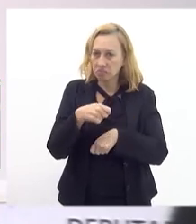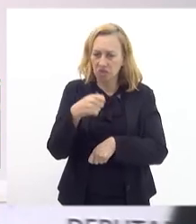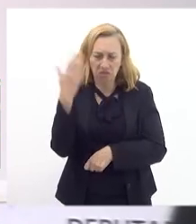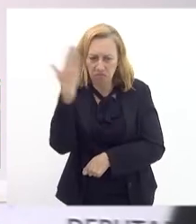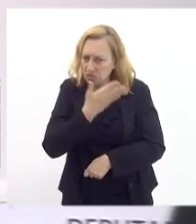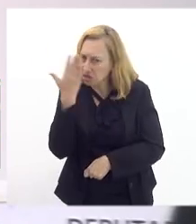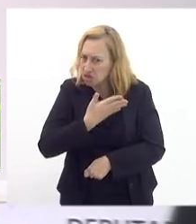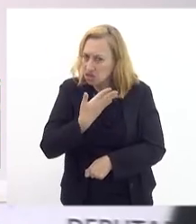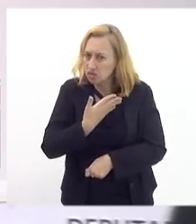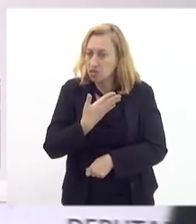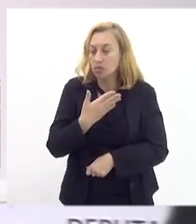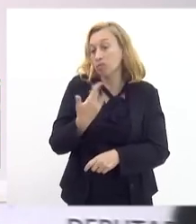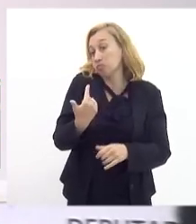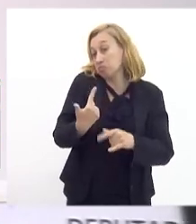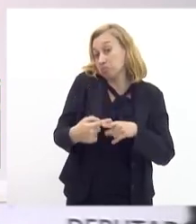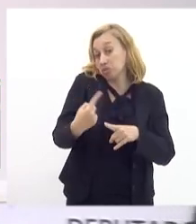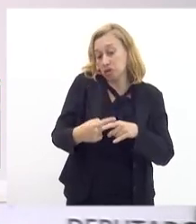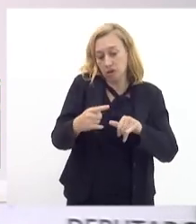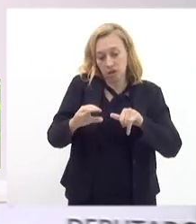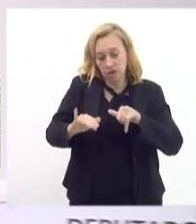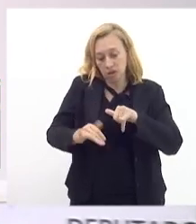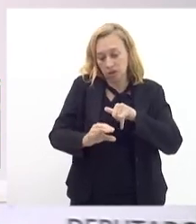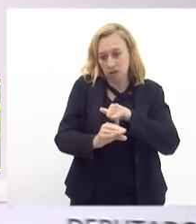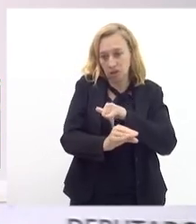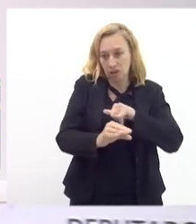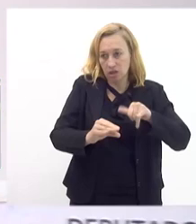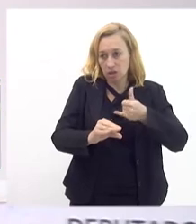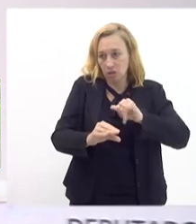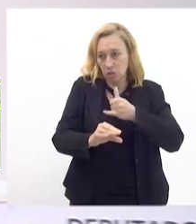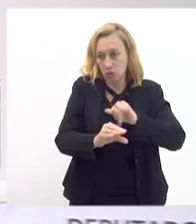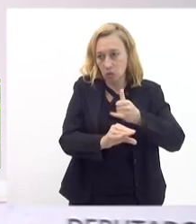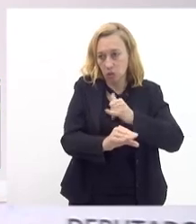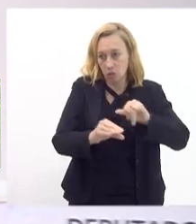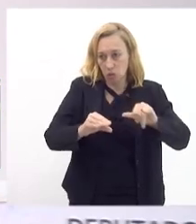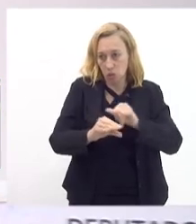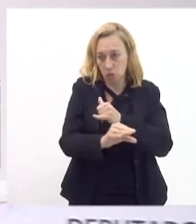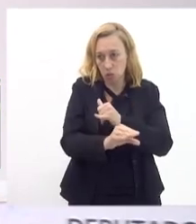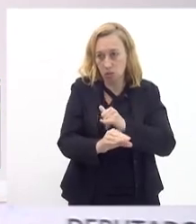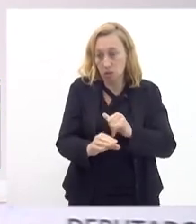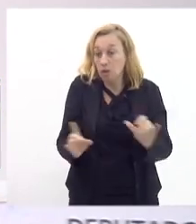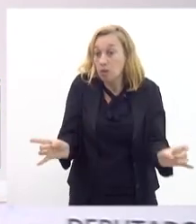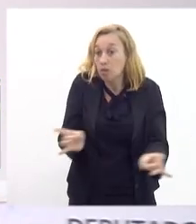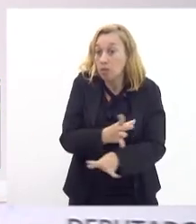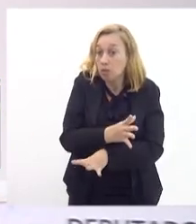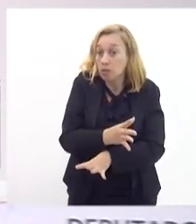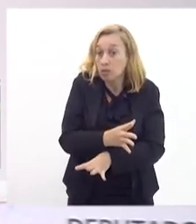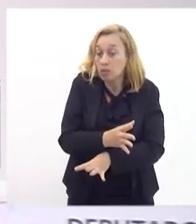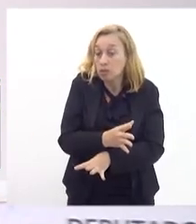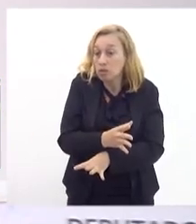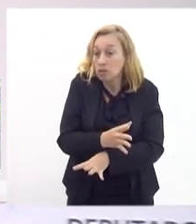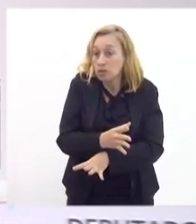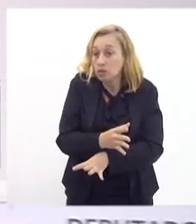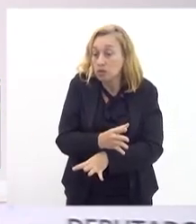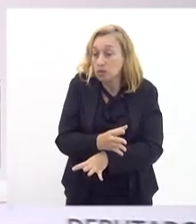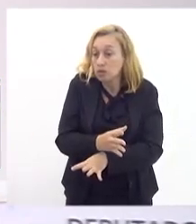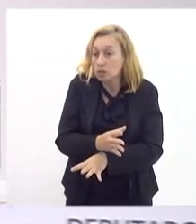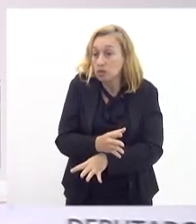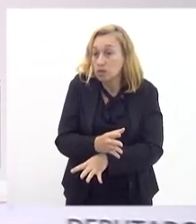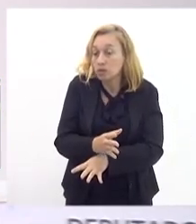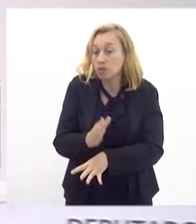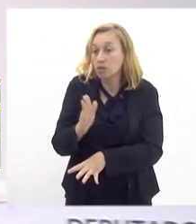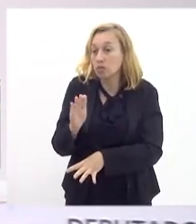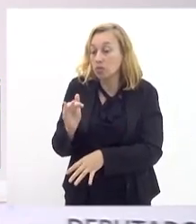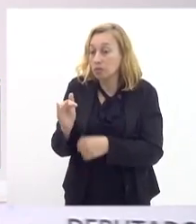fomento né porque acho que é uma elétrico de viram prontas serão alimentadas por barcos então não